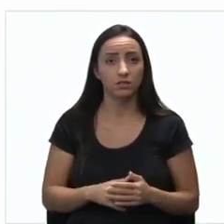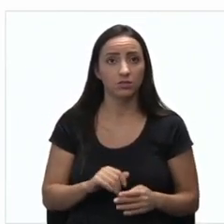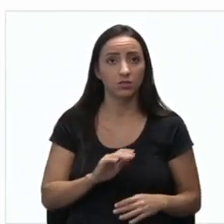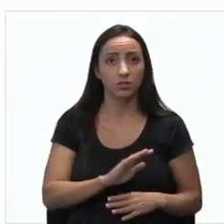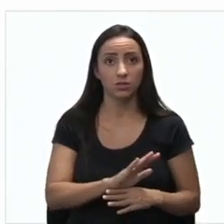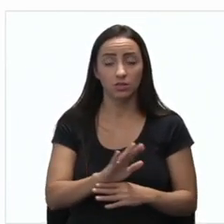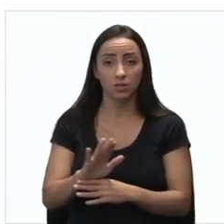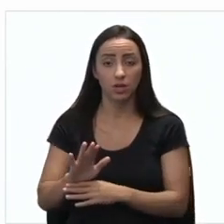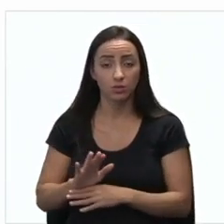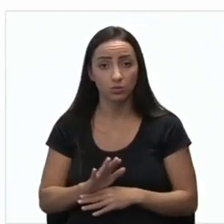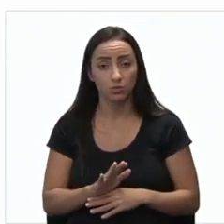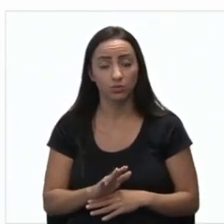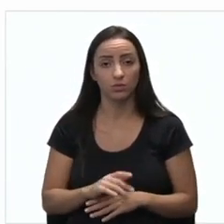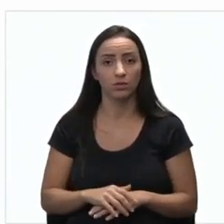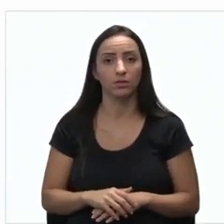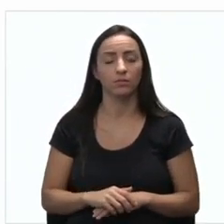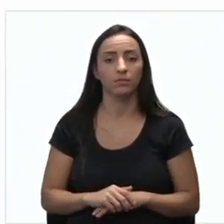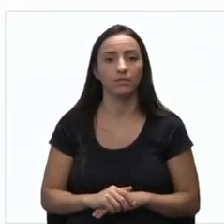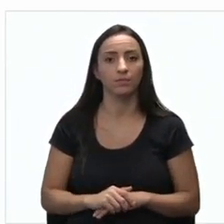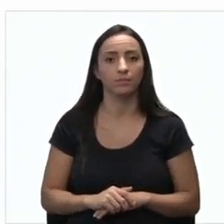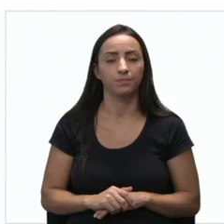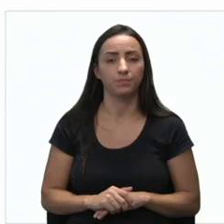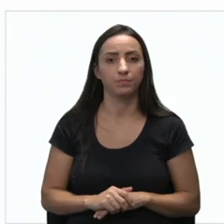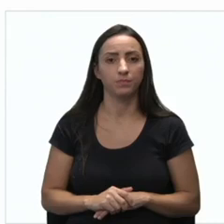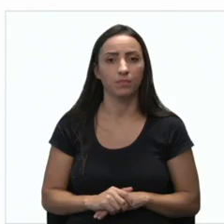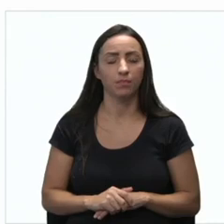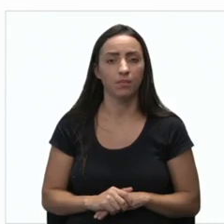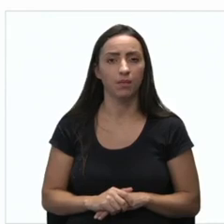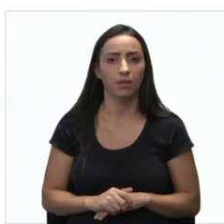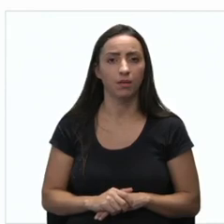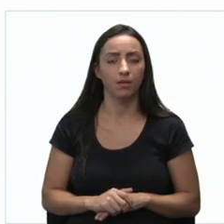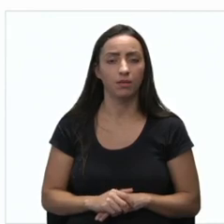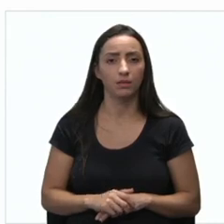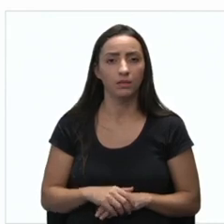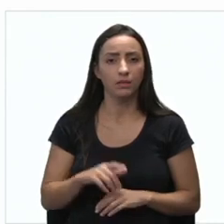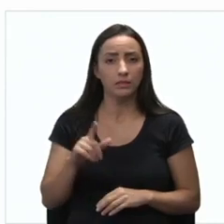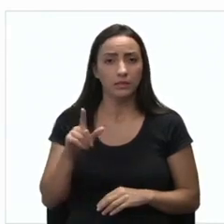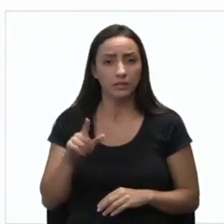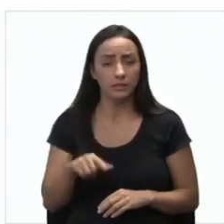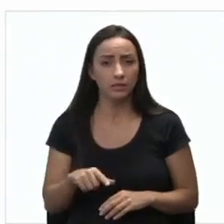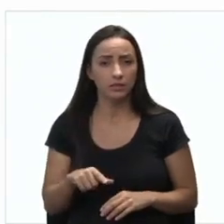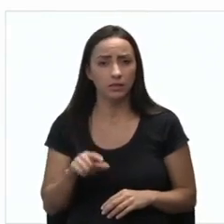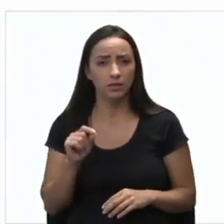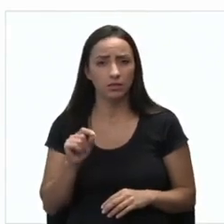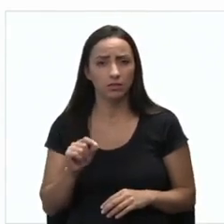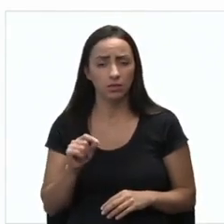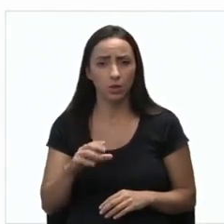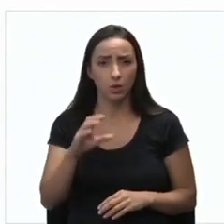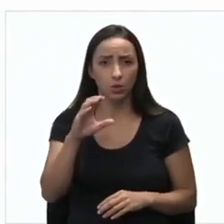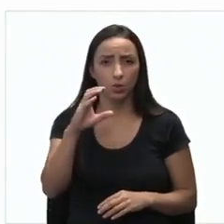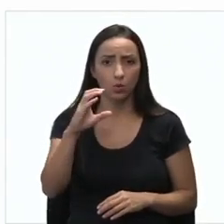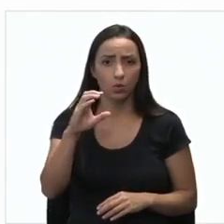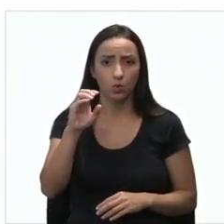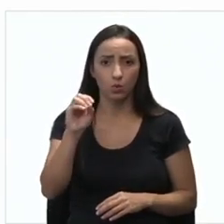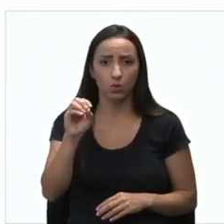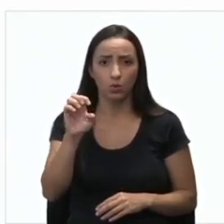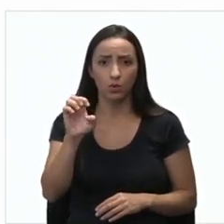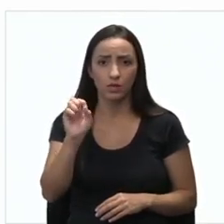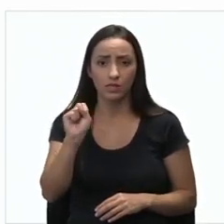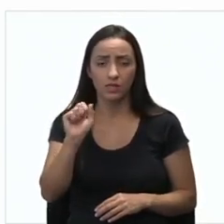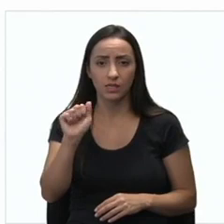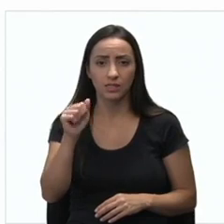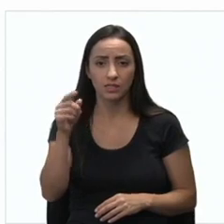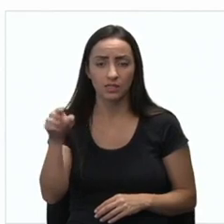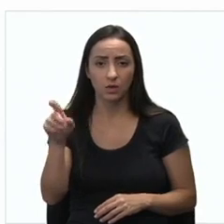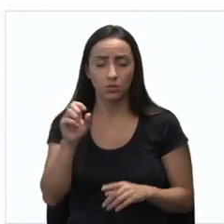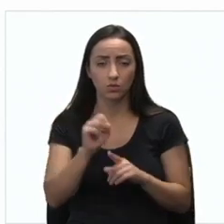redes comunitárias, certo? Que expressa um nível de coesão social que o indivíduo construiu. Por